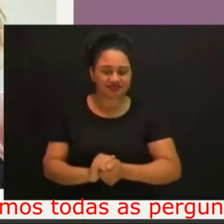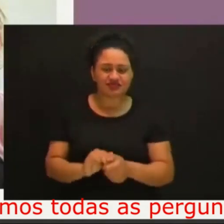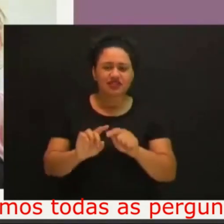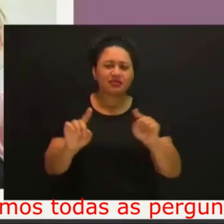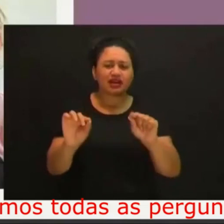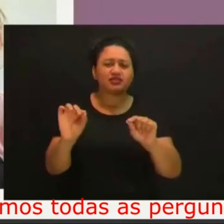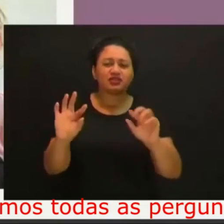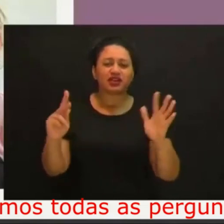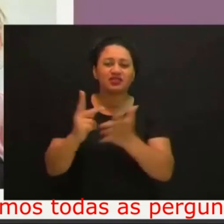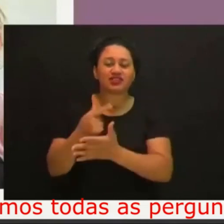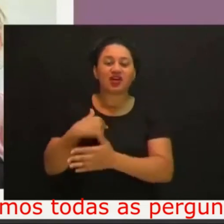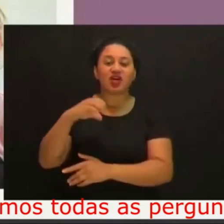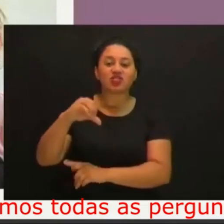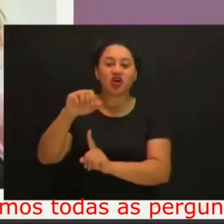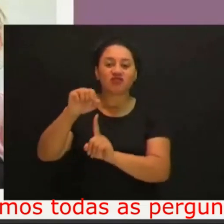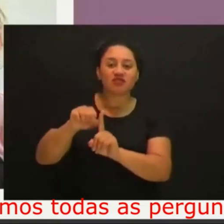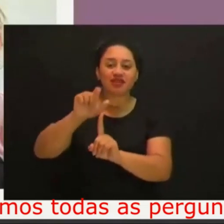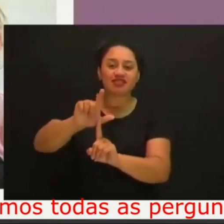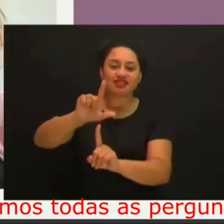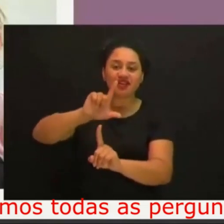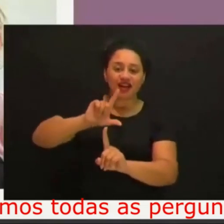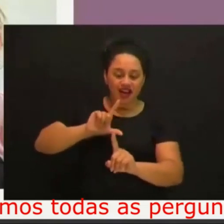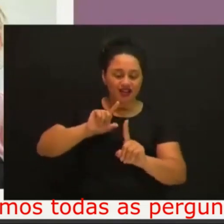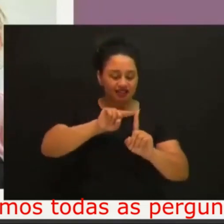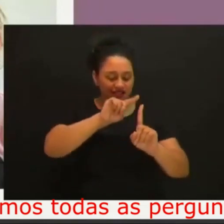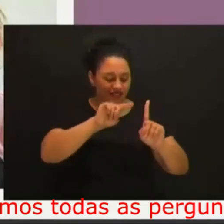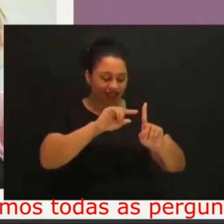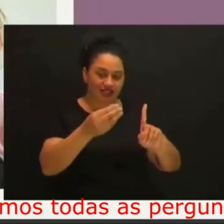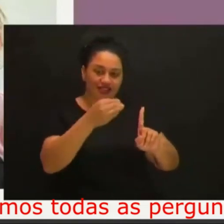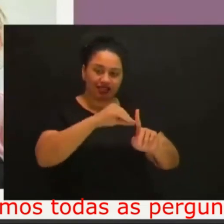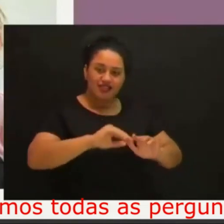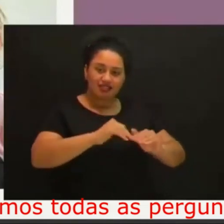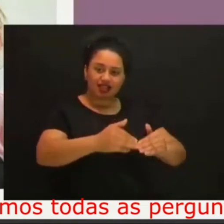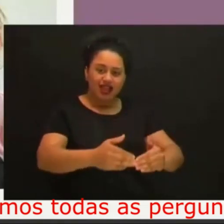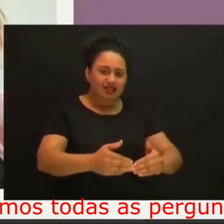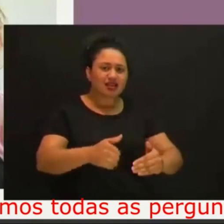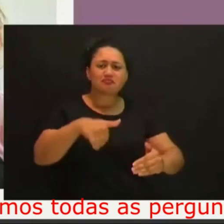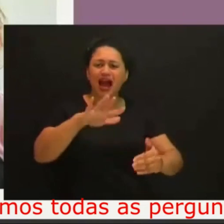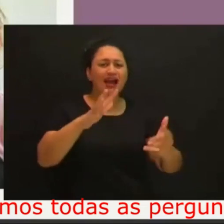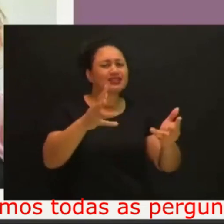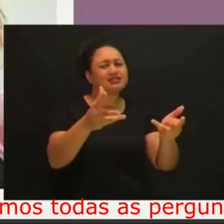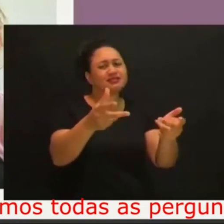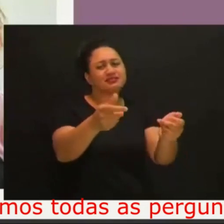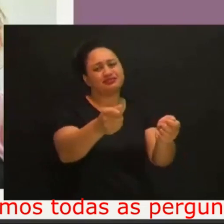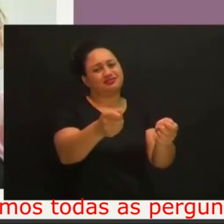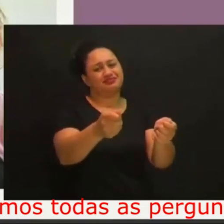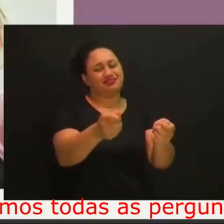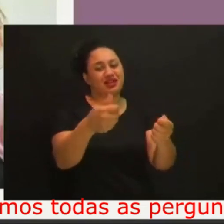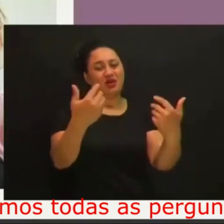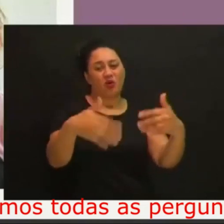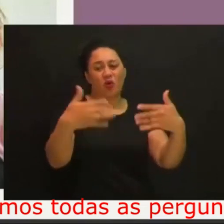aconteceu 9 meses antes é ainda mais fantástico. É ainda mais